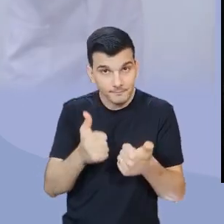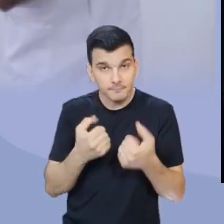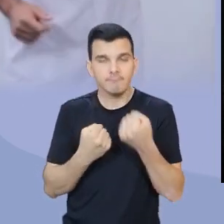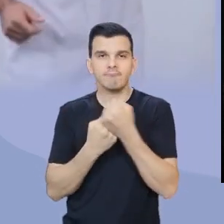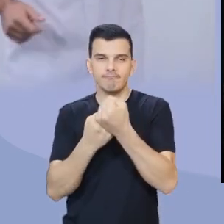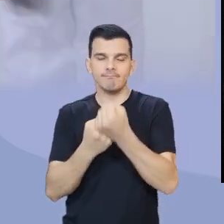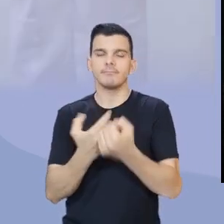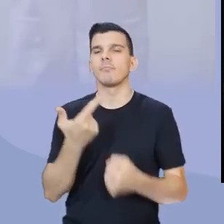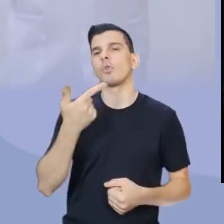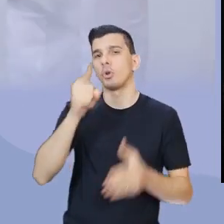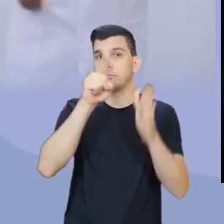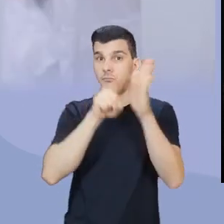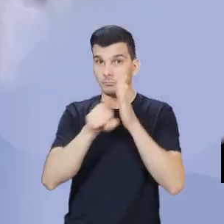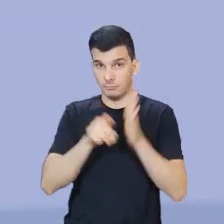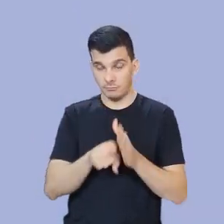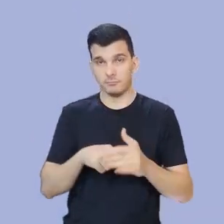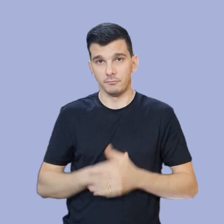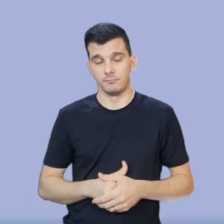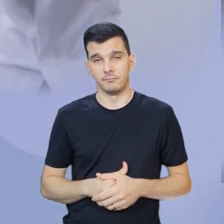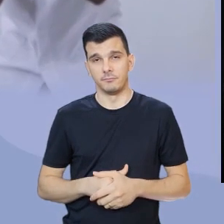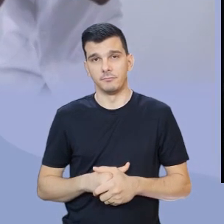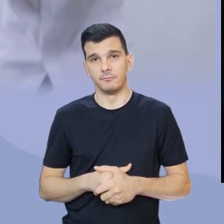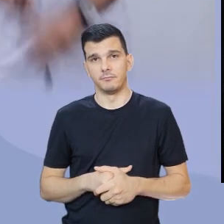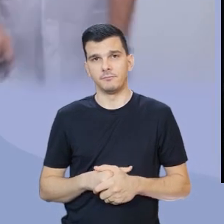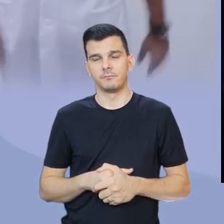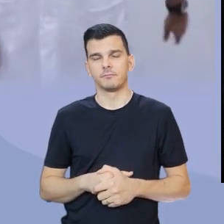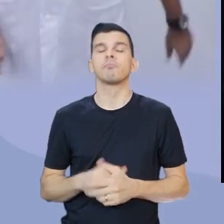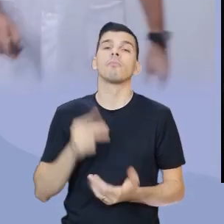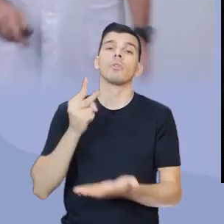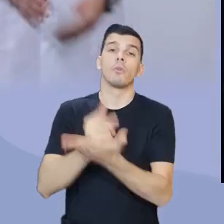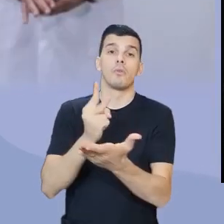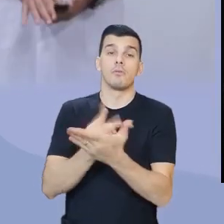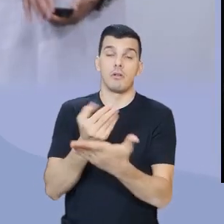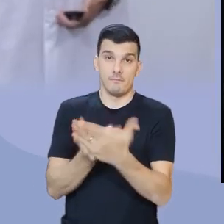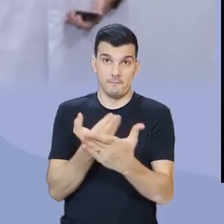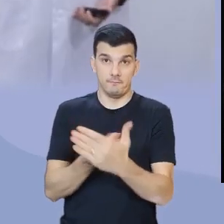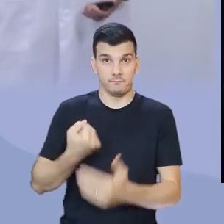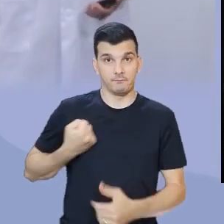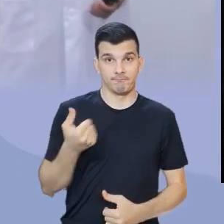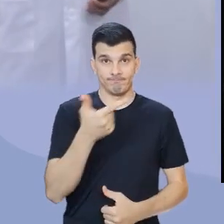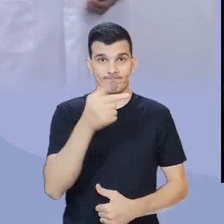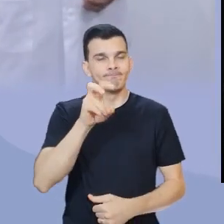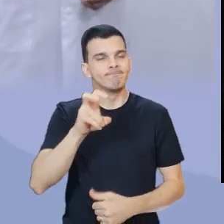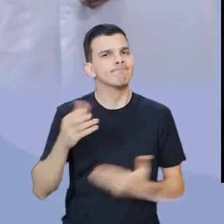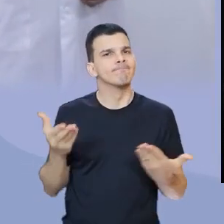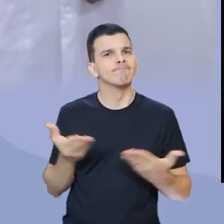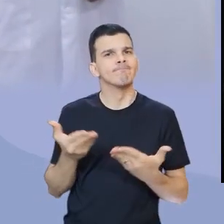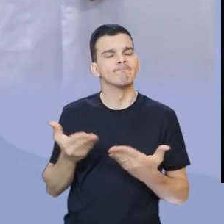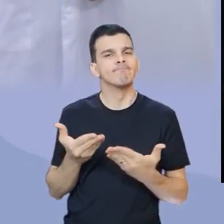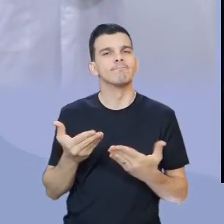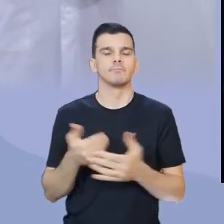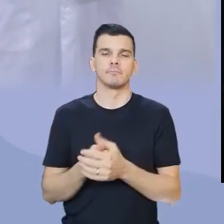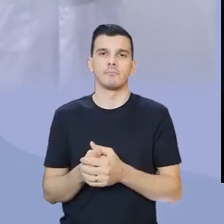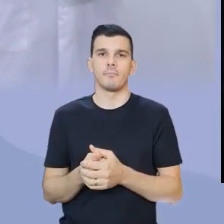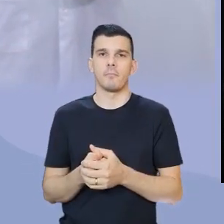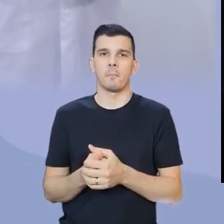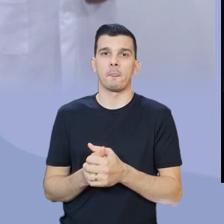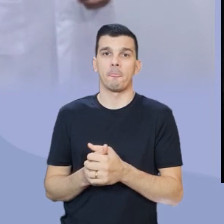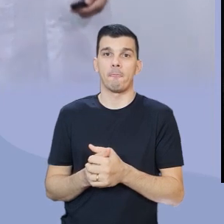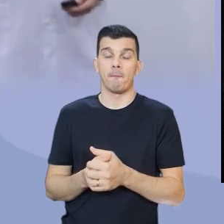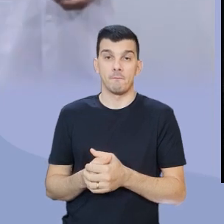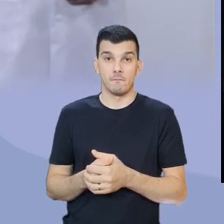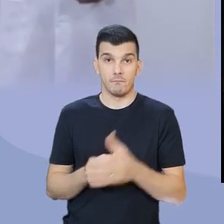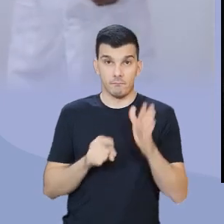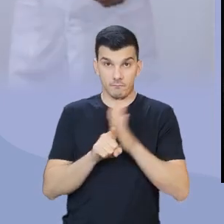junto? Vamos para a próxima questão, vem comigo. Continuando nossa aula 25, a gente vai agora com uma questão que caiu no